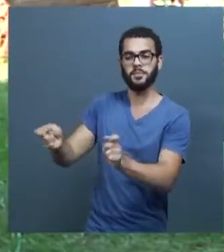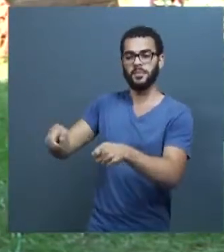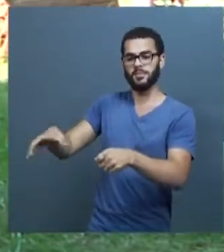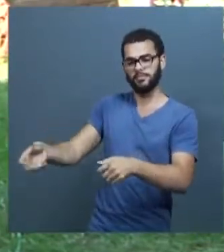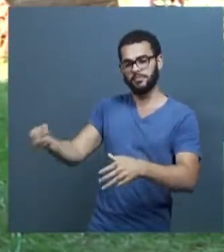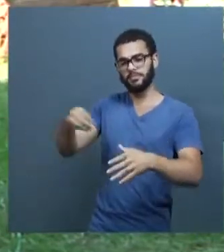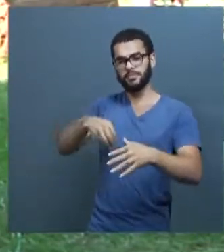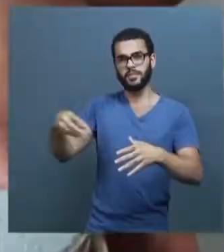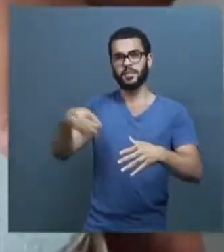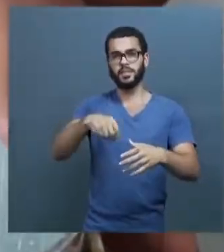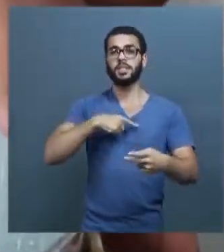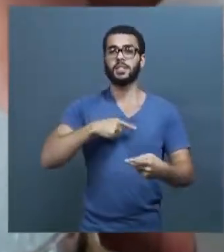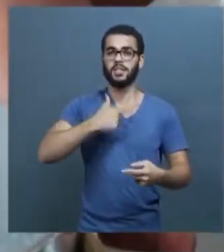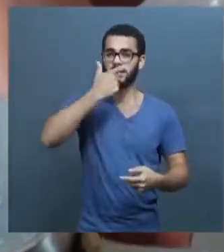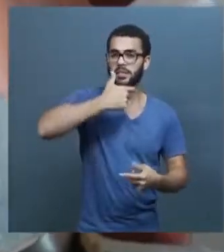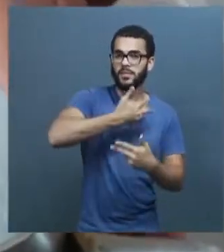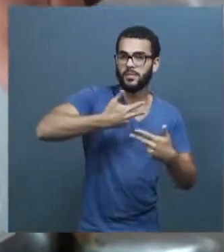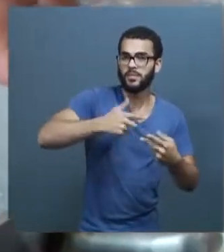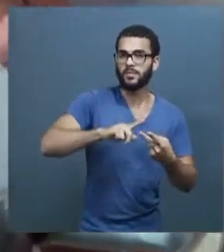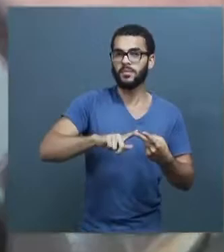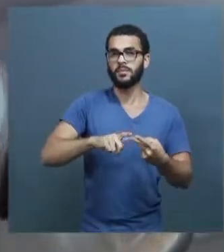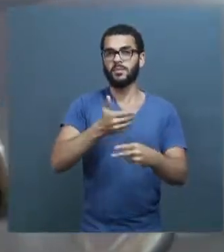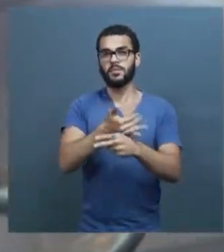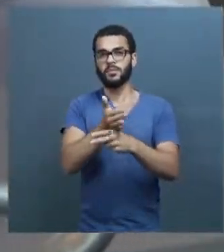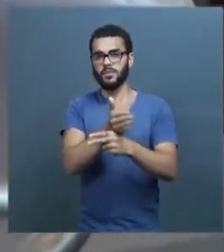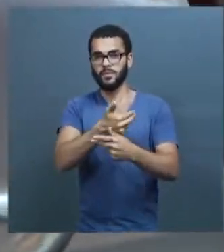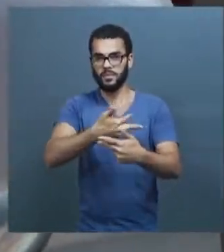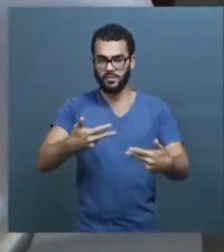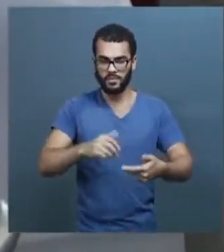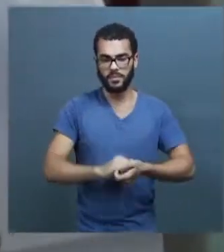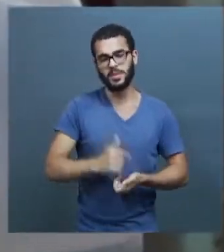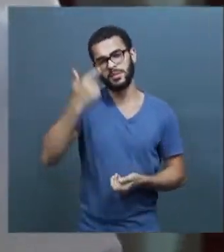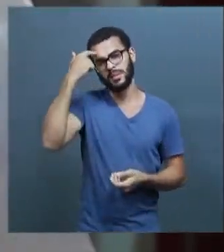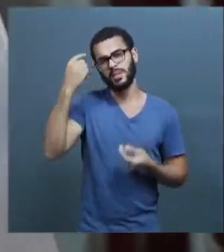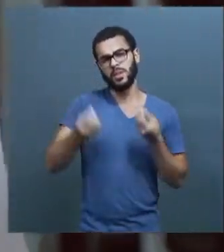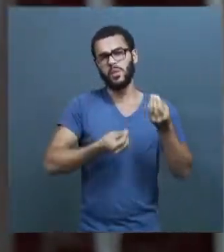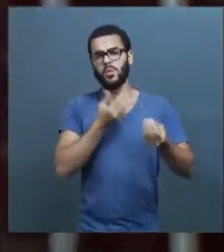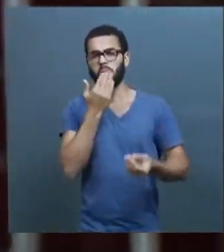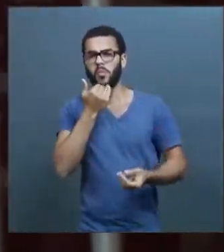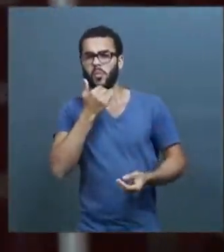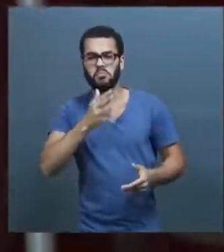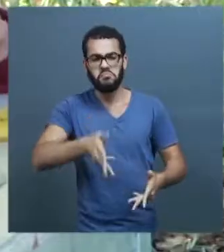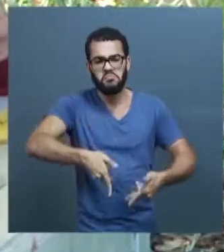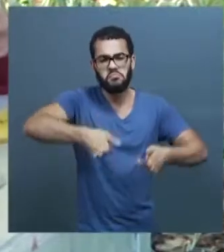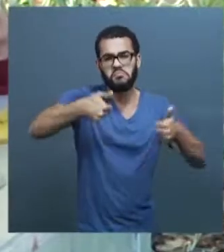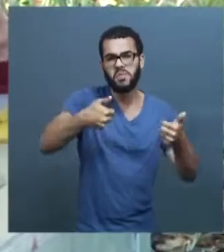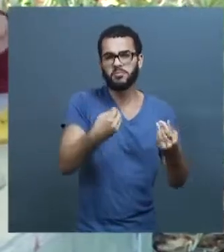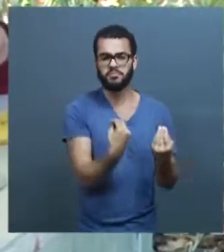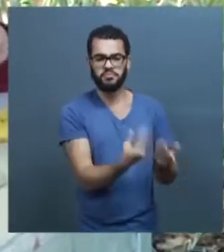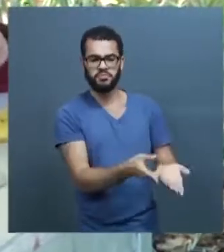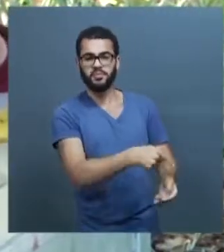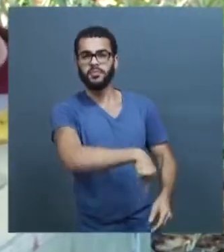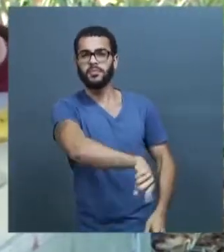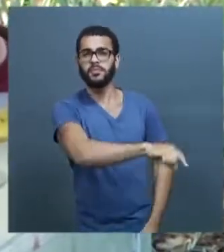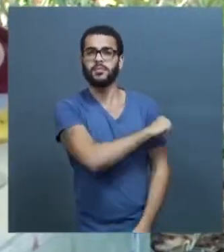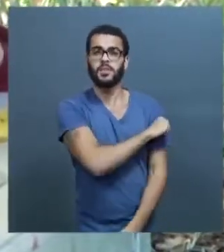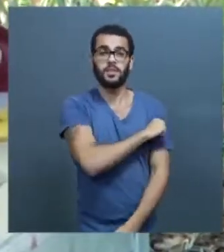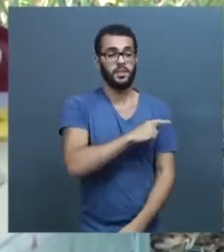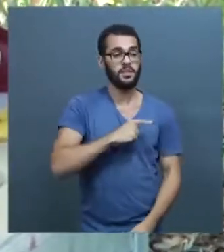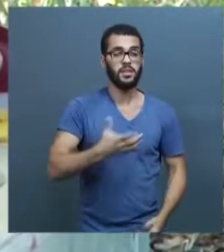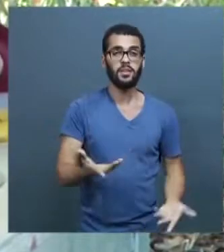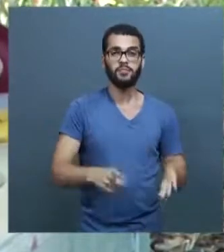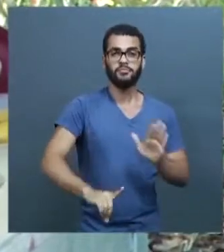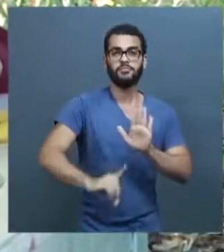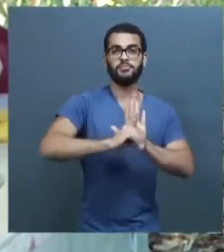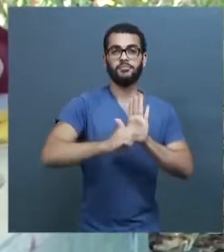verdura. Muito bom. Pensando em uma alimentação melhor para os estudantes, que um novo decreto será estabelecido nas escolas.